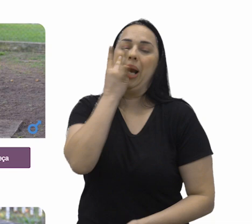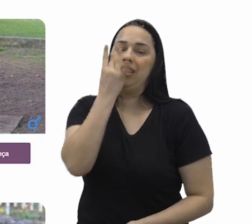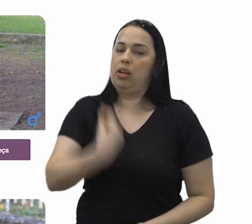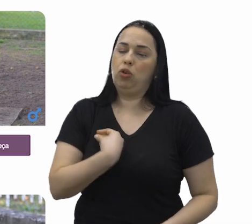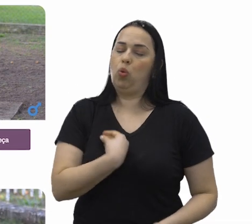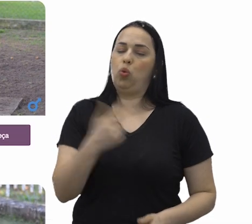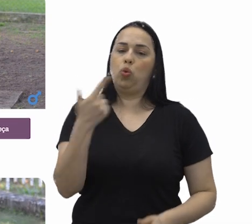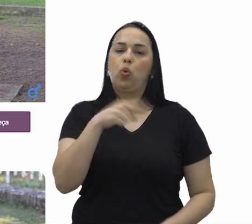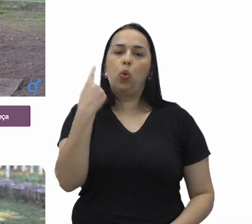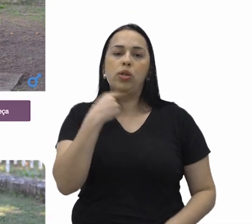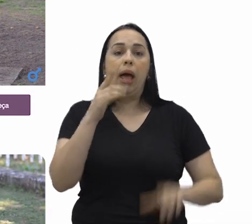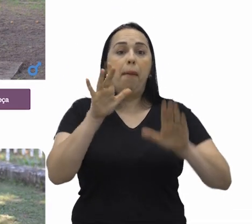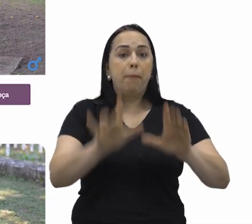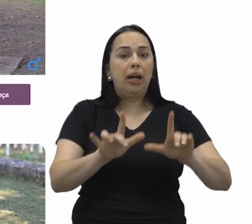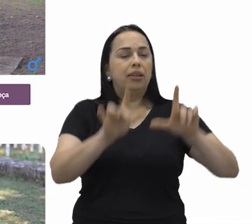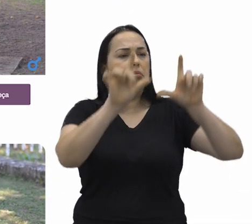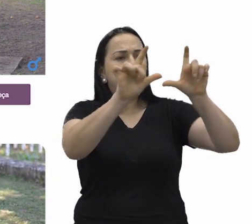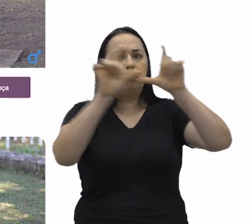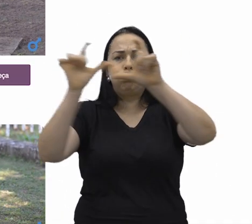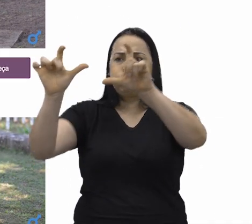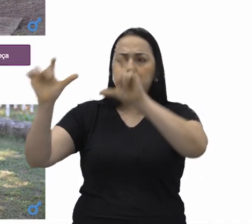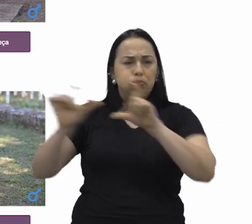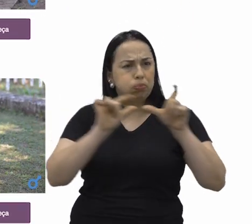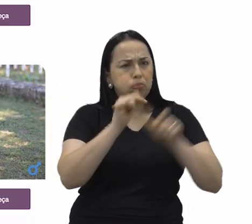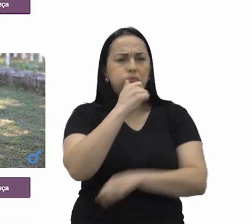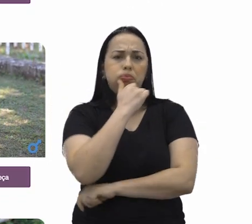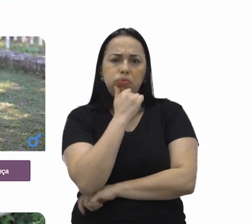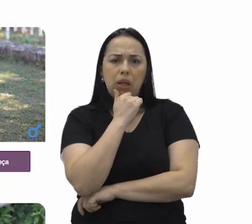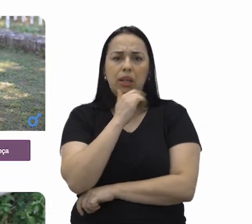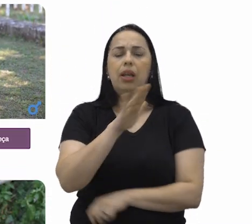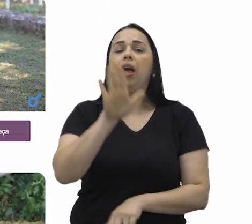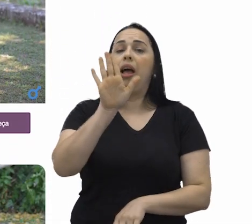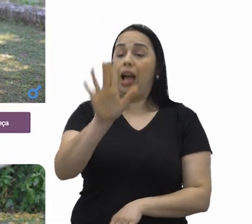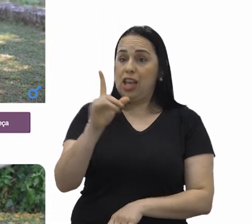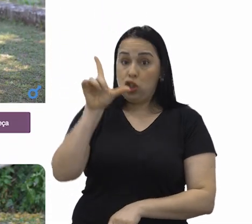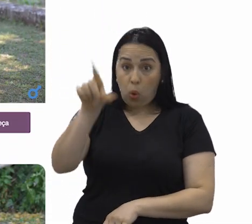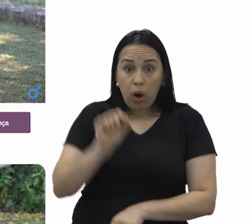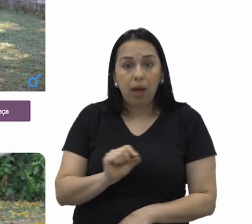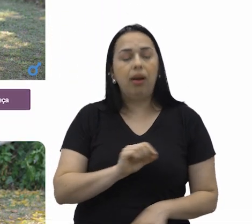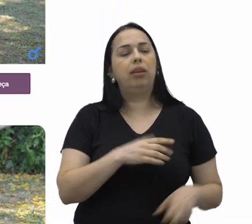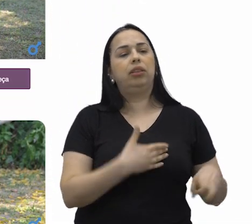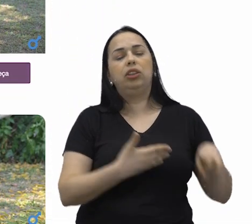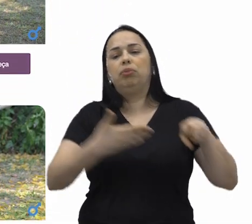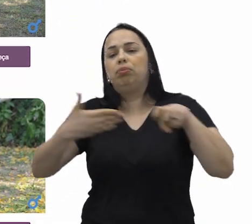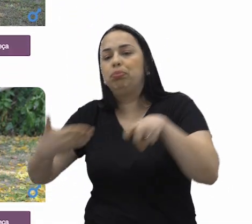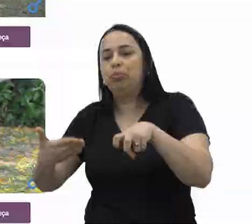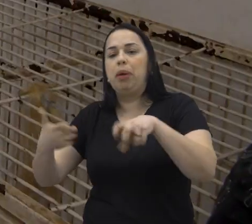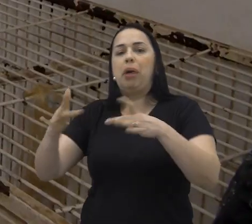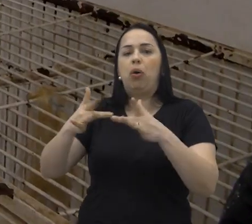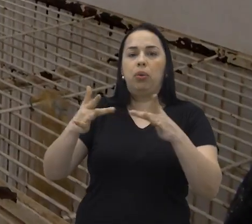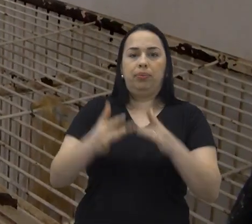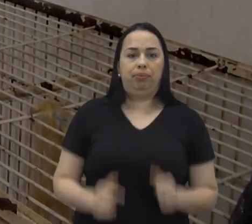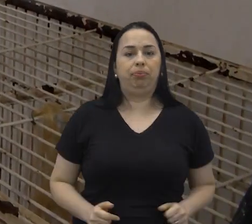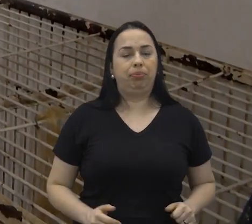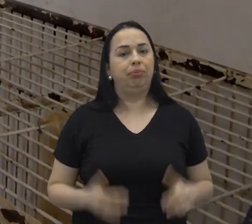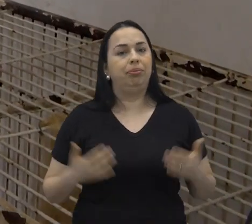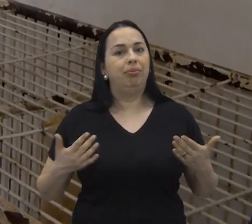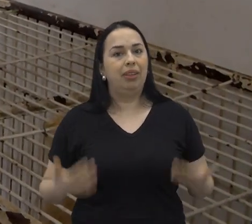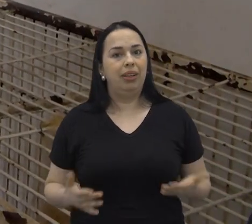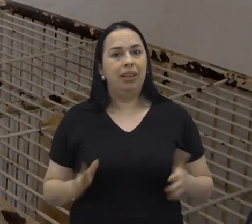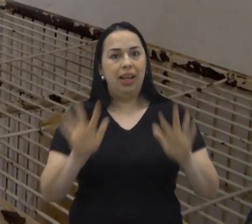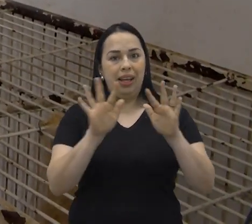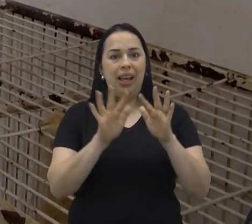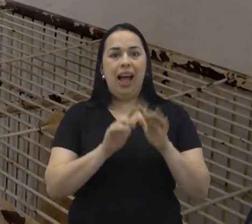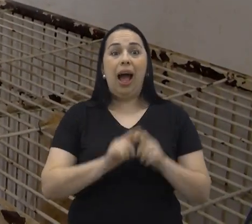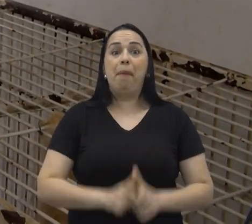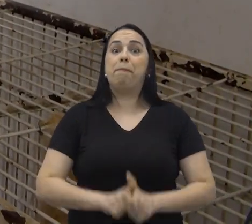pessoa, optando por um animal que ele viu no book, a gente traz o animalzinho para uma interação. Os pets fazem parte